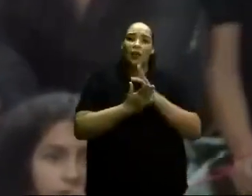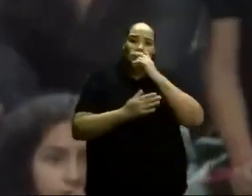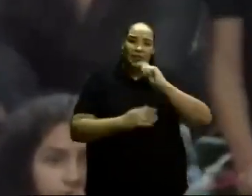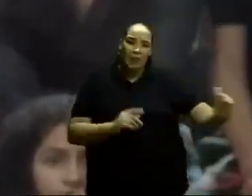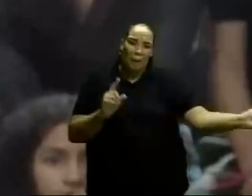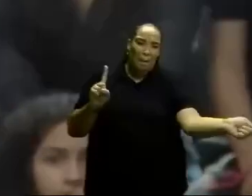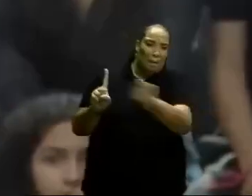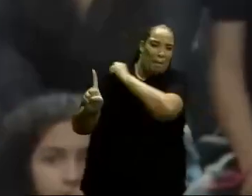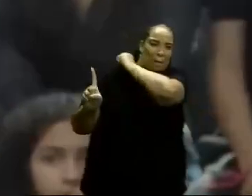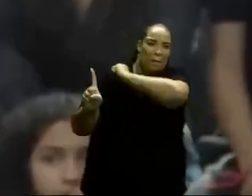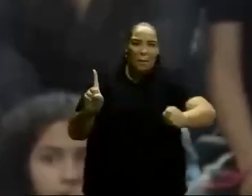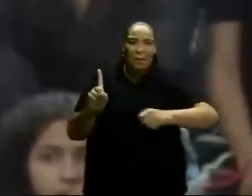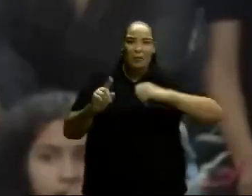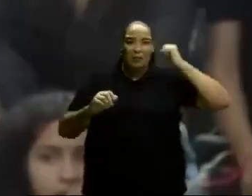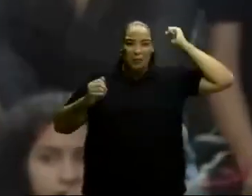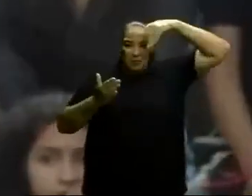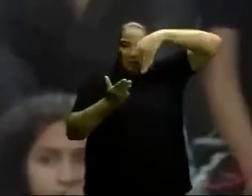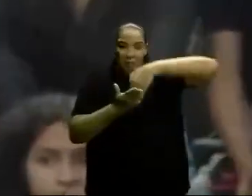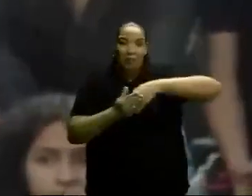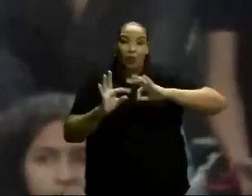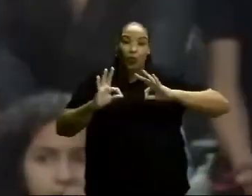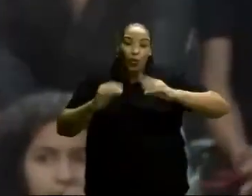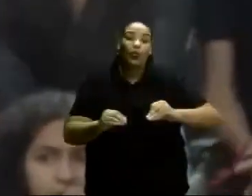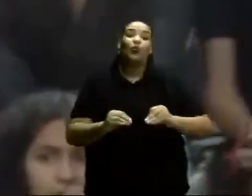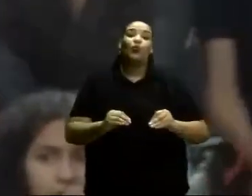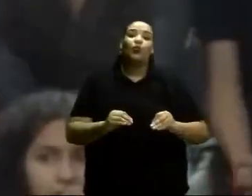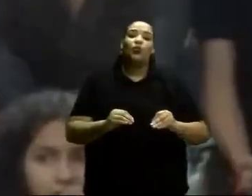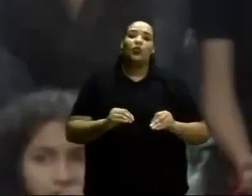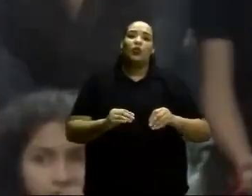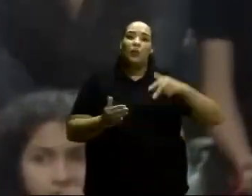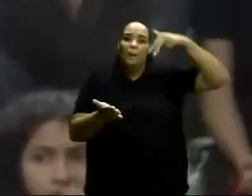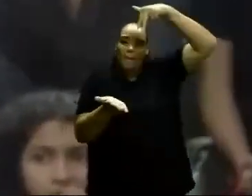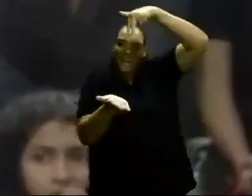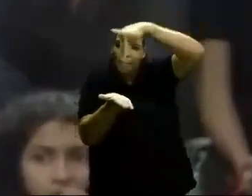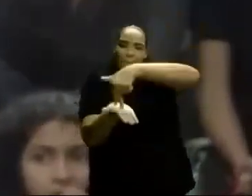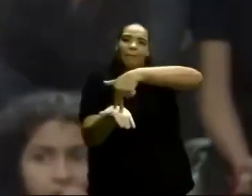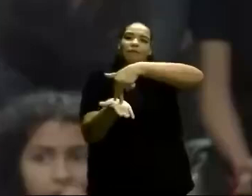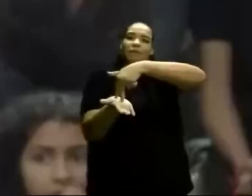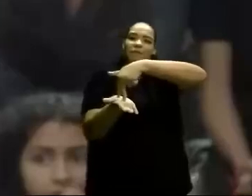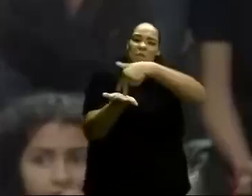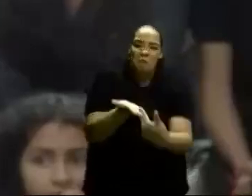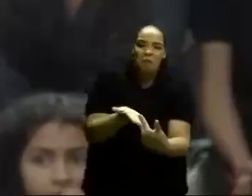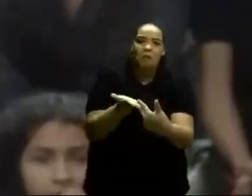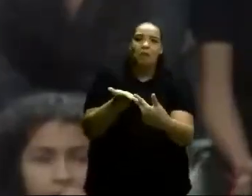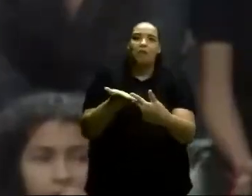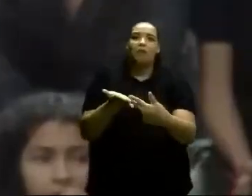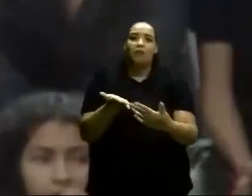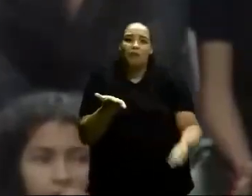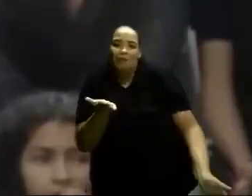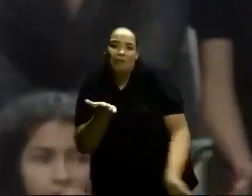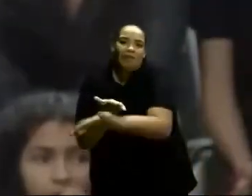artelho, o corpo rasga, depende do madeiro, cai com cruz e tudo rasgado no chão e chuta para a